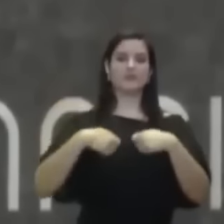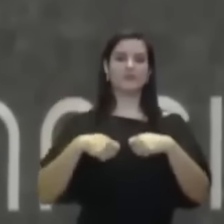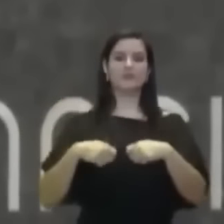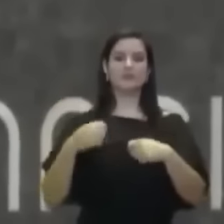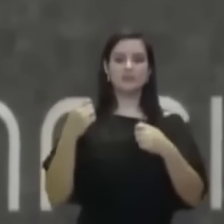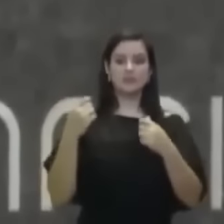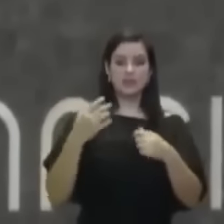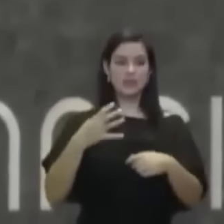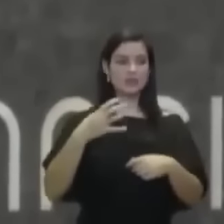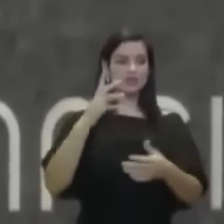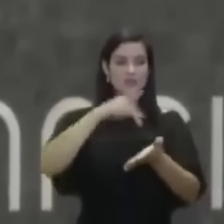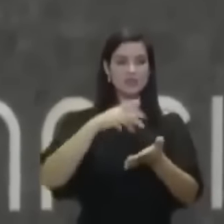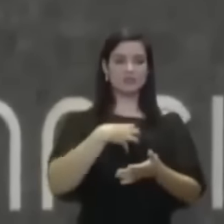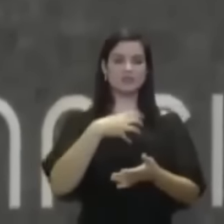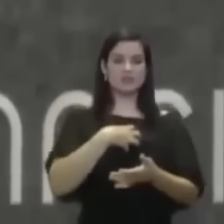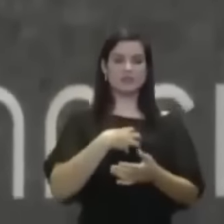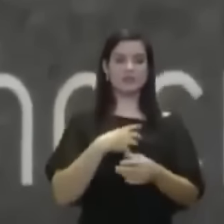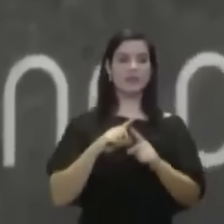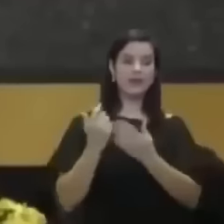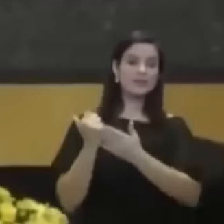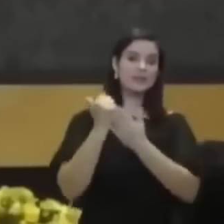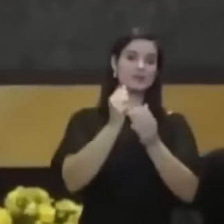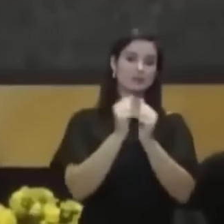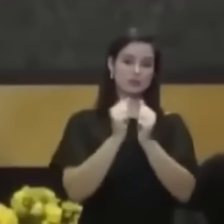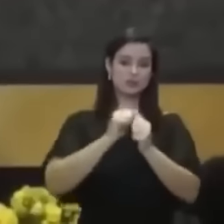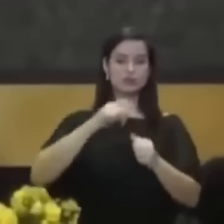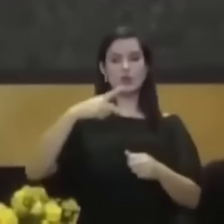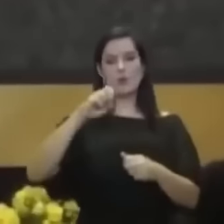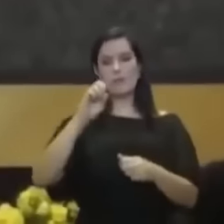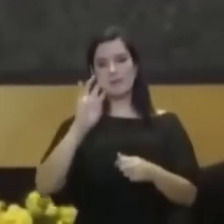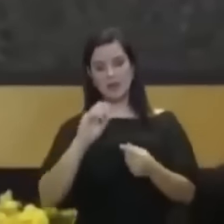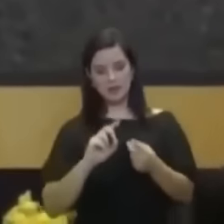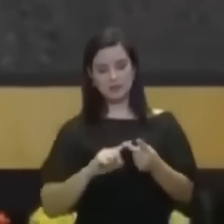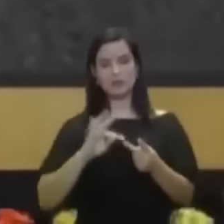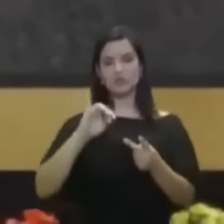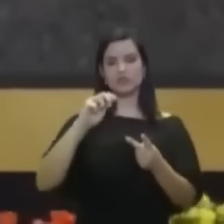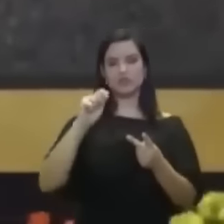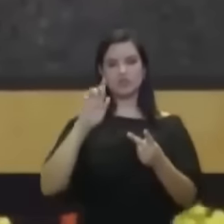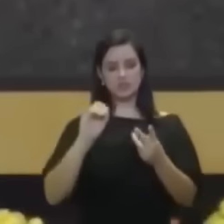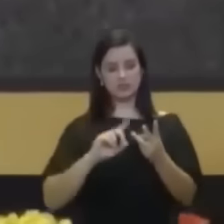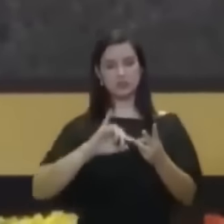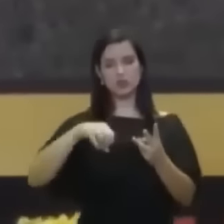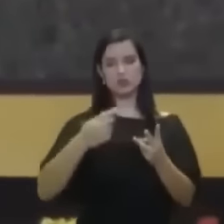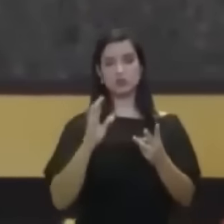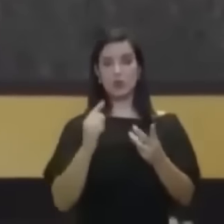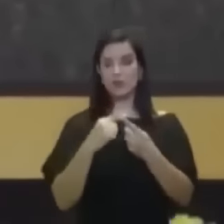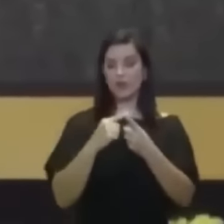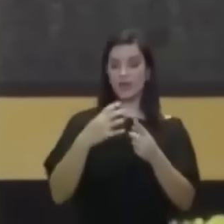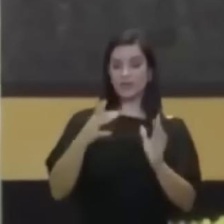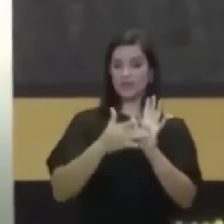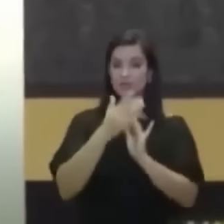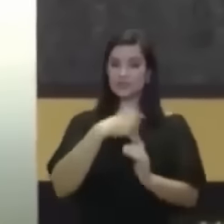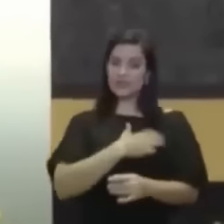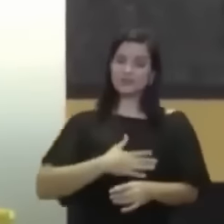leva consigo Pedro, Tiago e João, e Jesus ora, e eles dormem, porque o que dá prazer em Jesus dá cansaço neles.